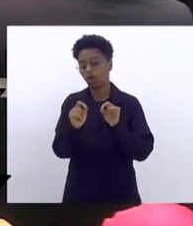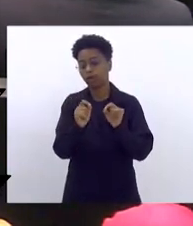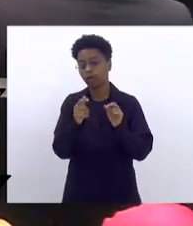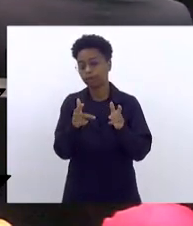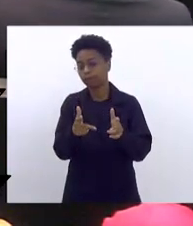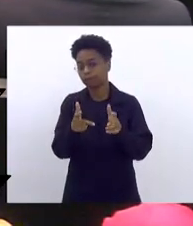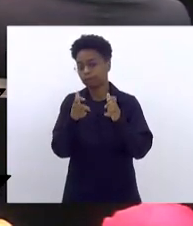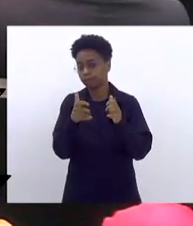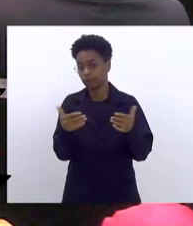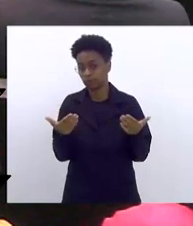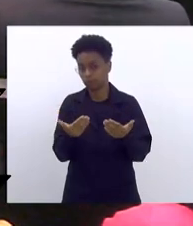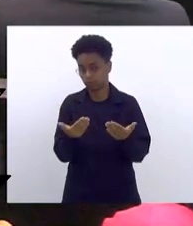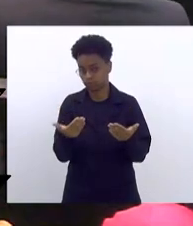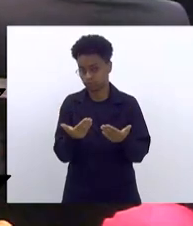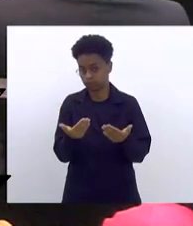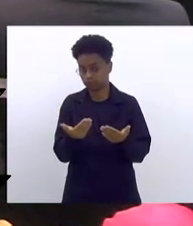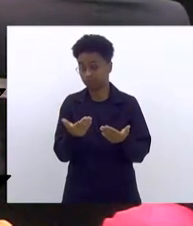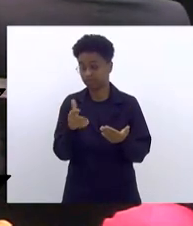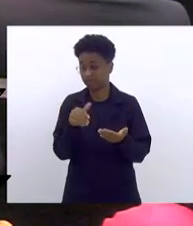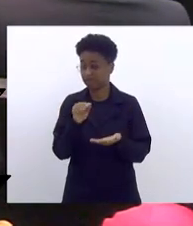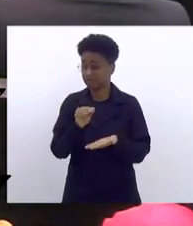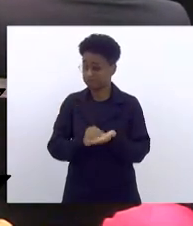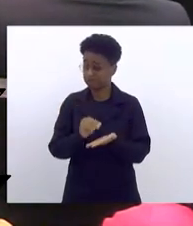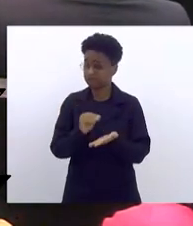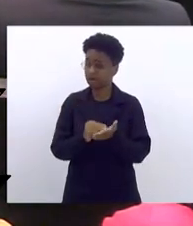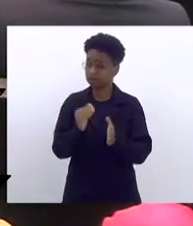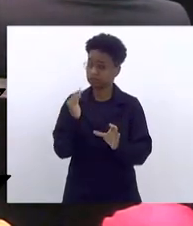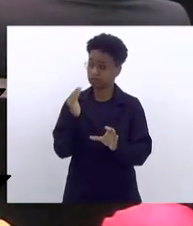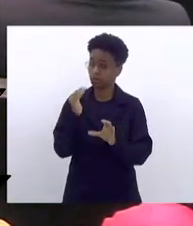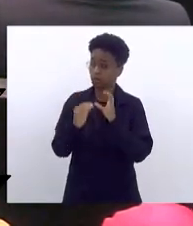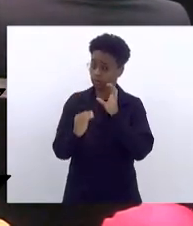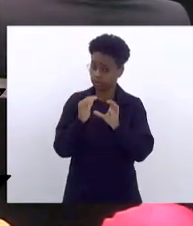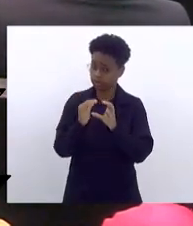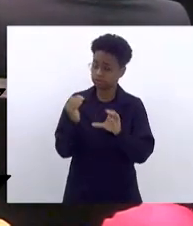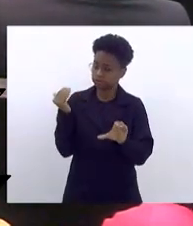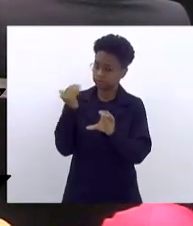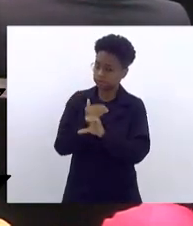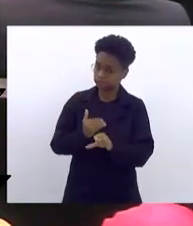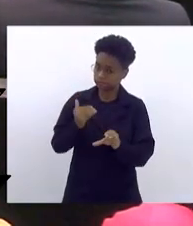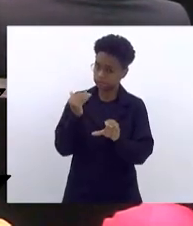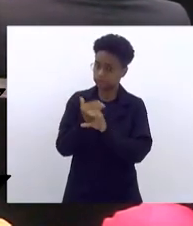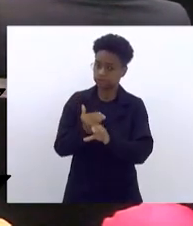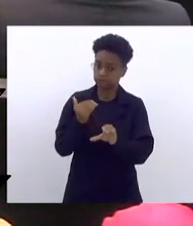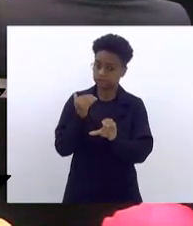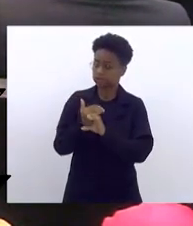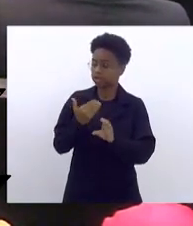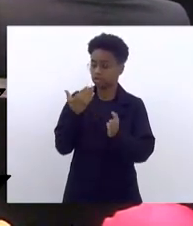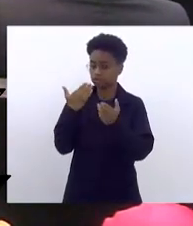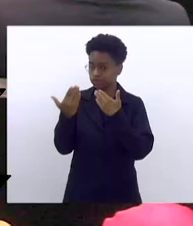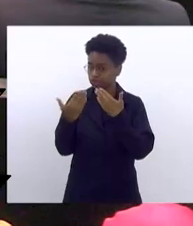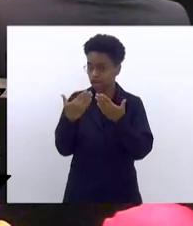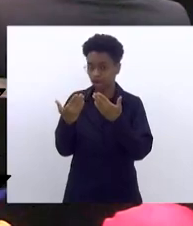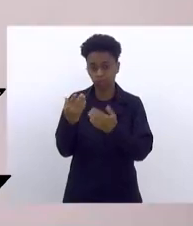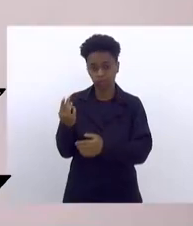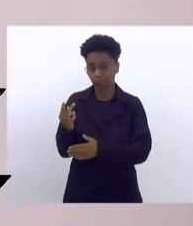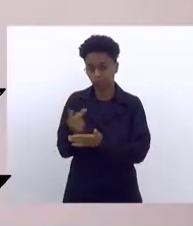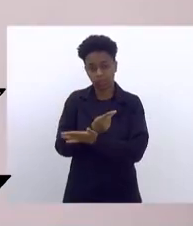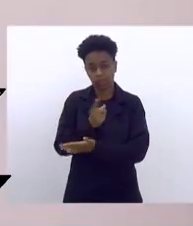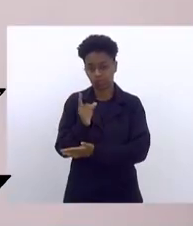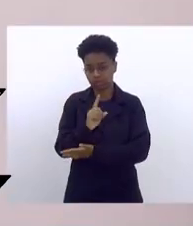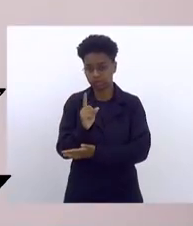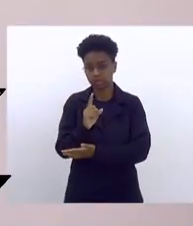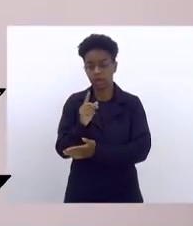que é uma falta total de comunicação e de diálogo de um diálogo e de uma comunicação visando a